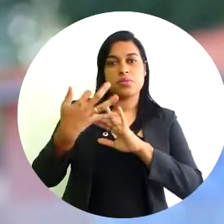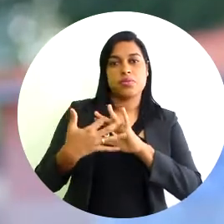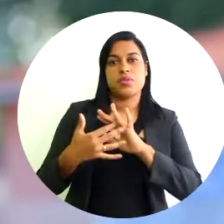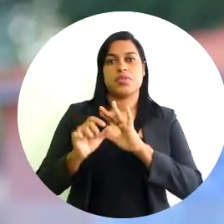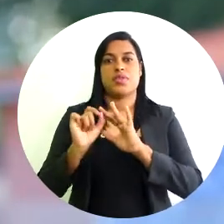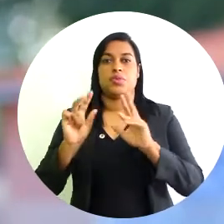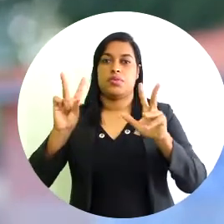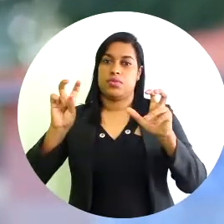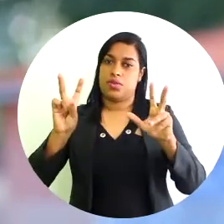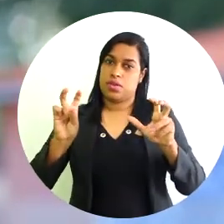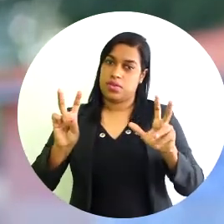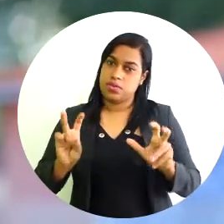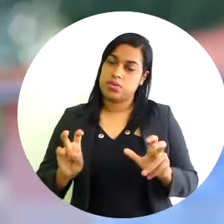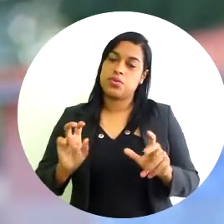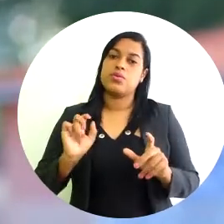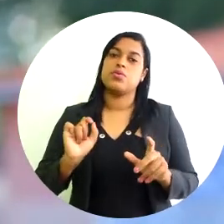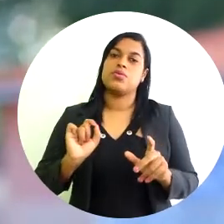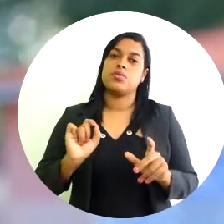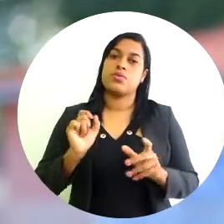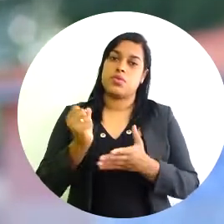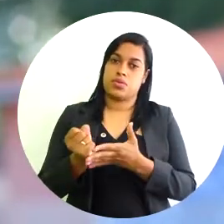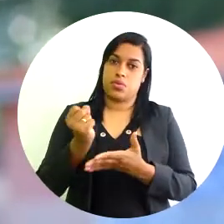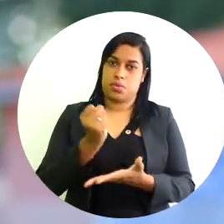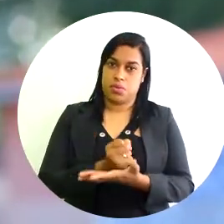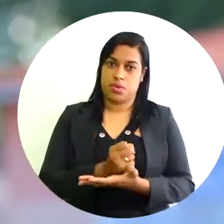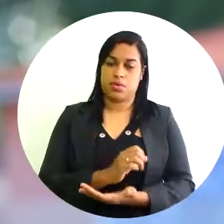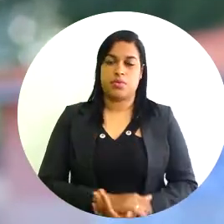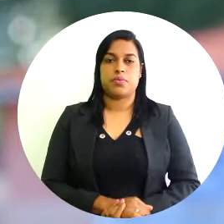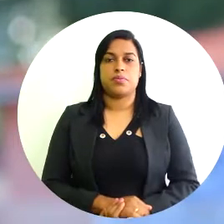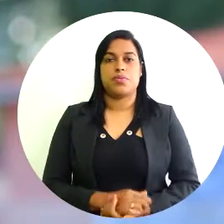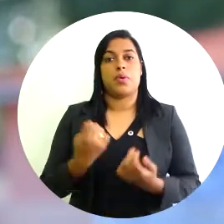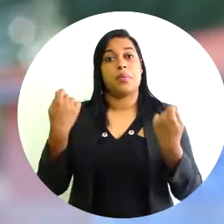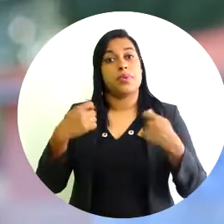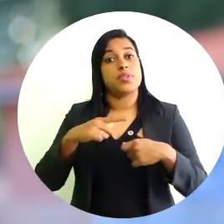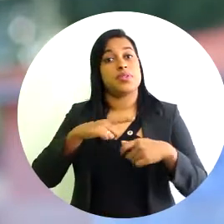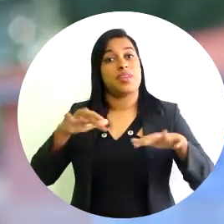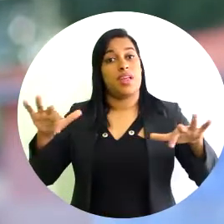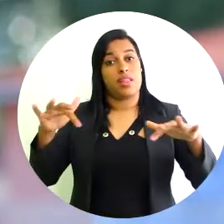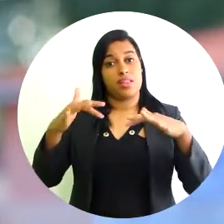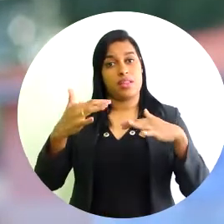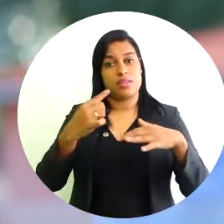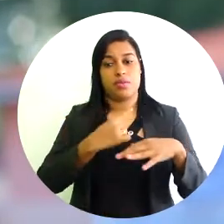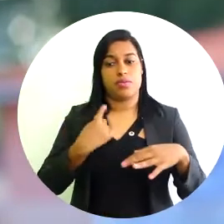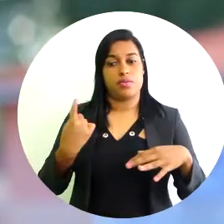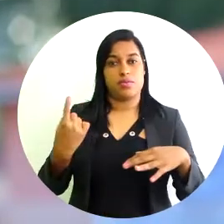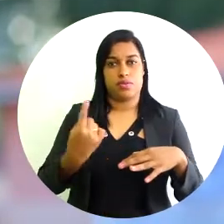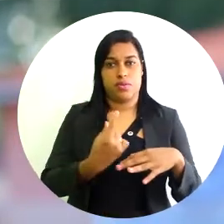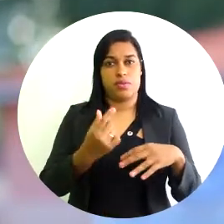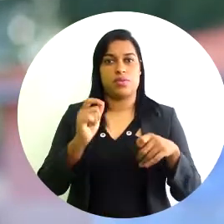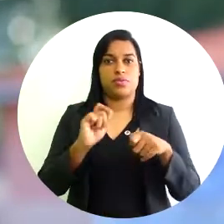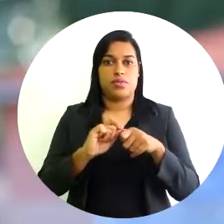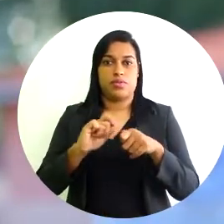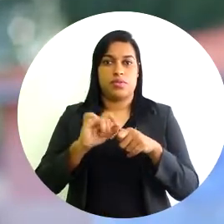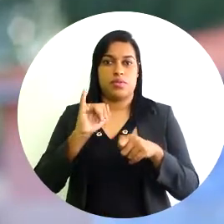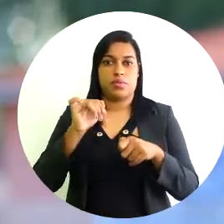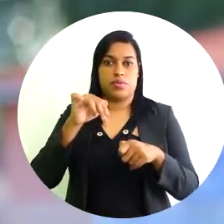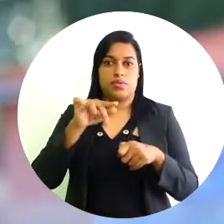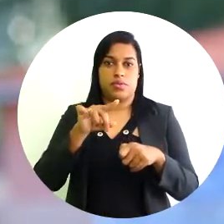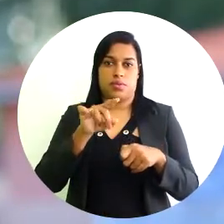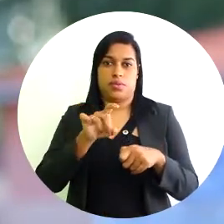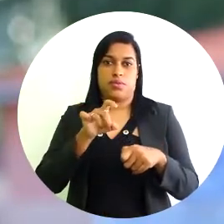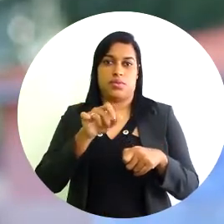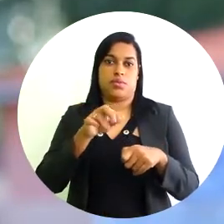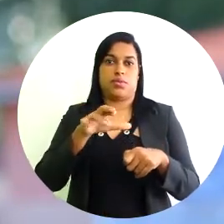exatamente os assuntos centrais de que vão tratar aquele documento. Eu tenho que ter bastante atenção, nós, ao fazer a indexação, temos que ter